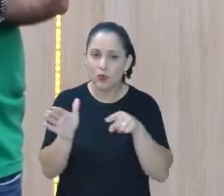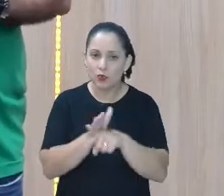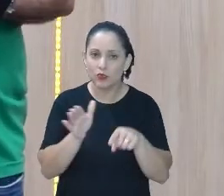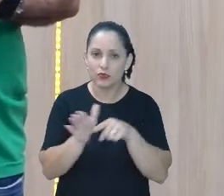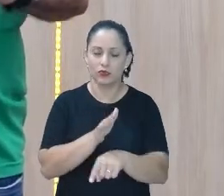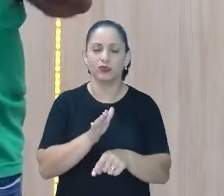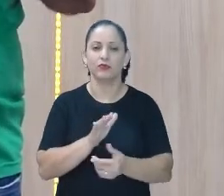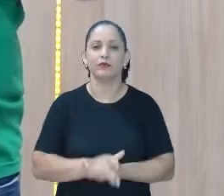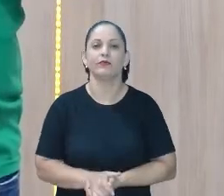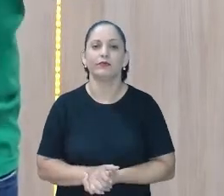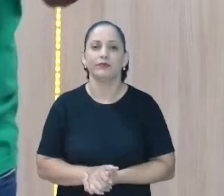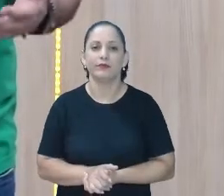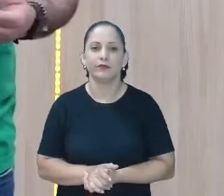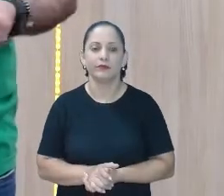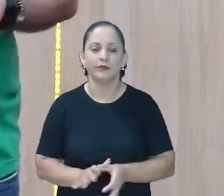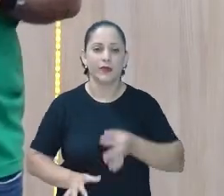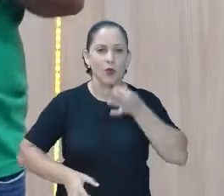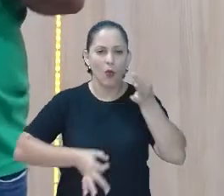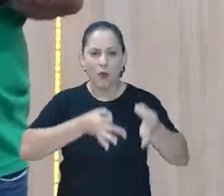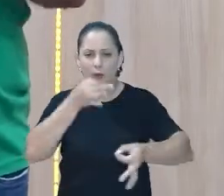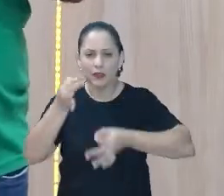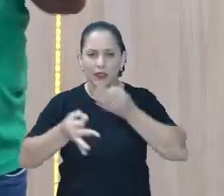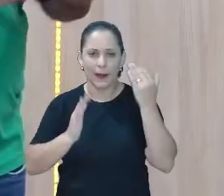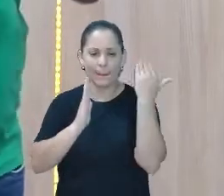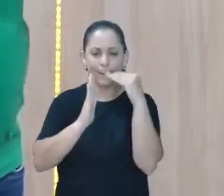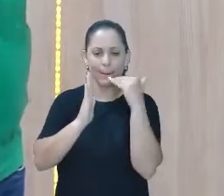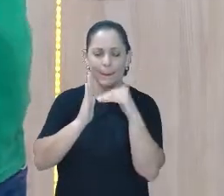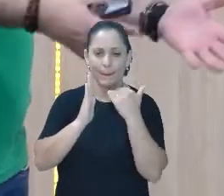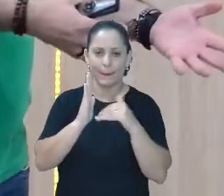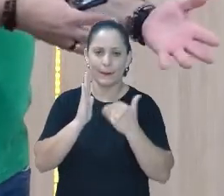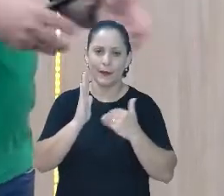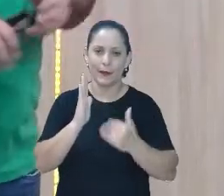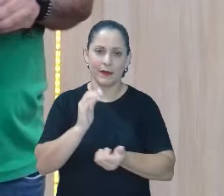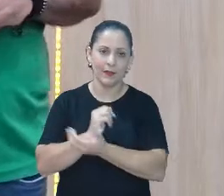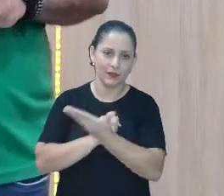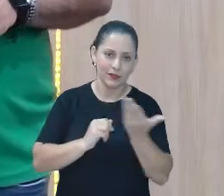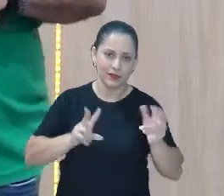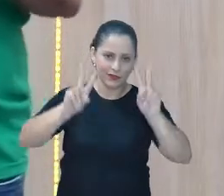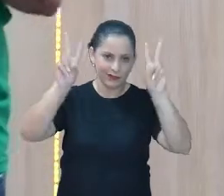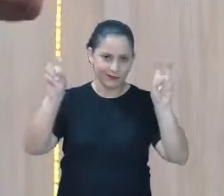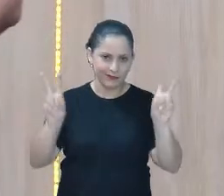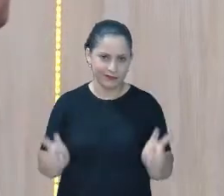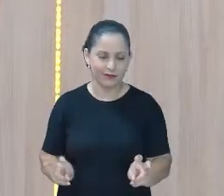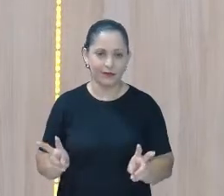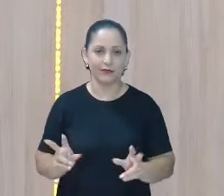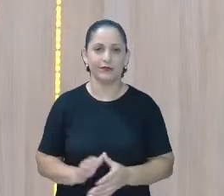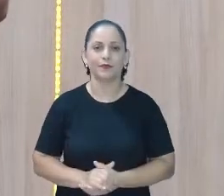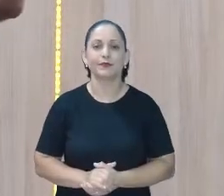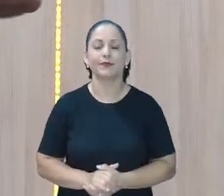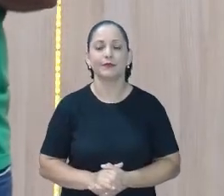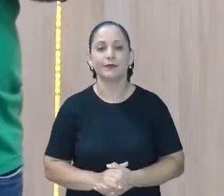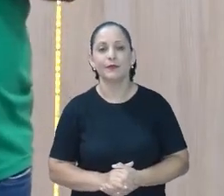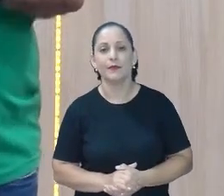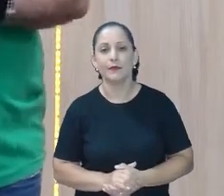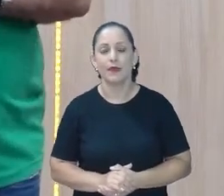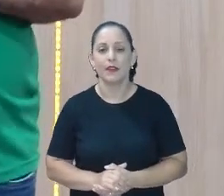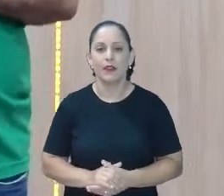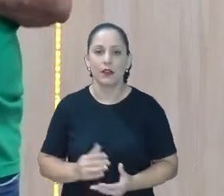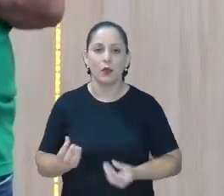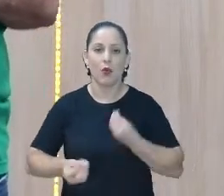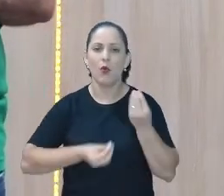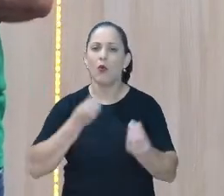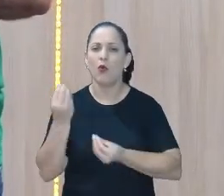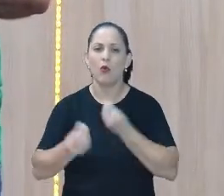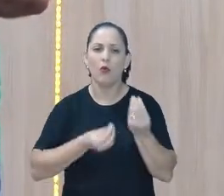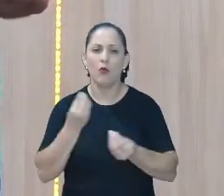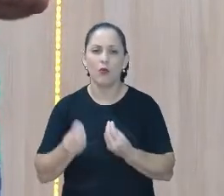E comentar a respeito do que vocês estão falando lá no chat, ao vivo. Então, como é que você